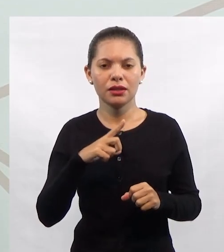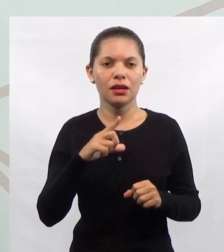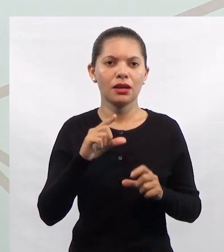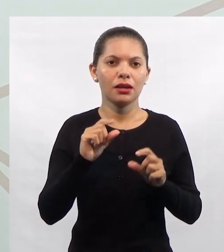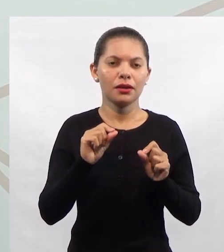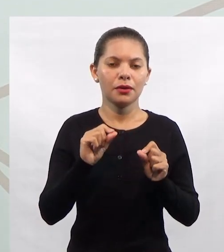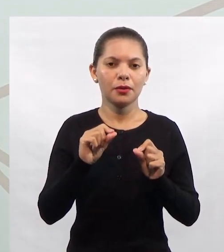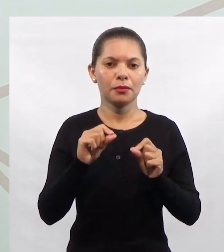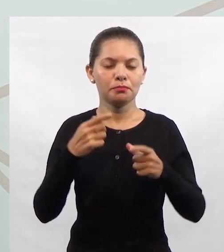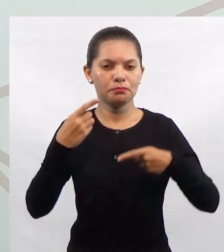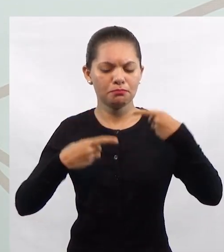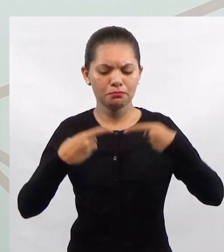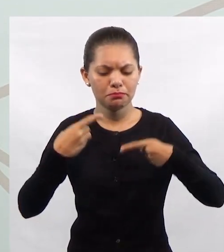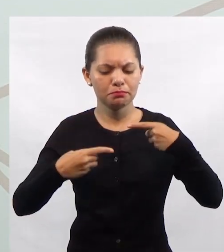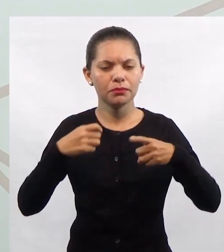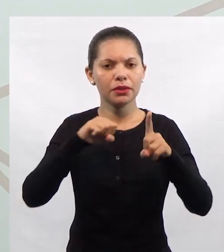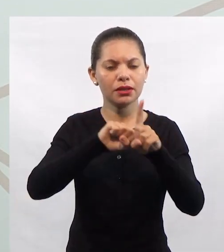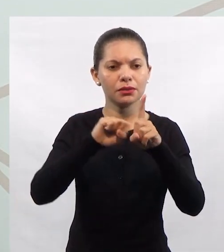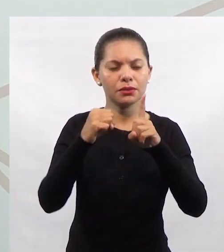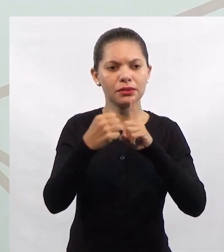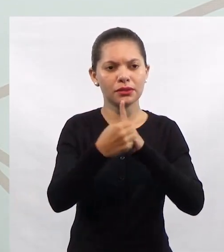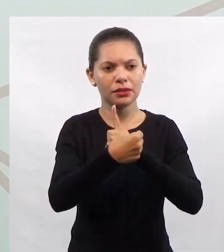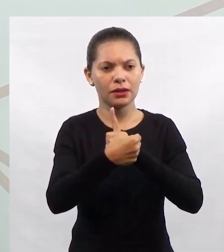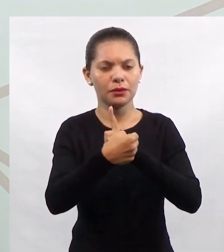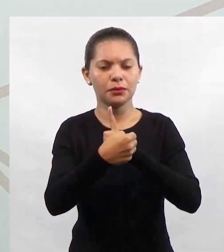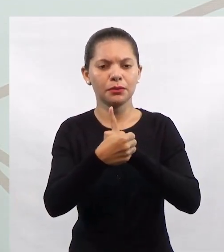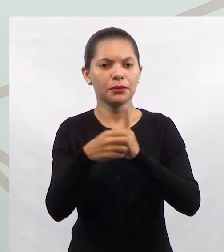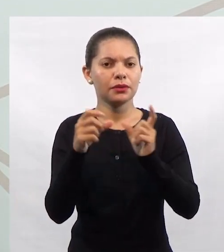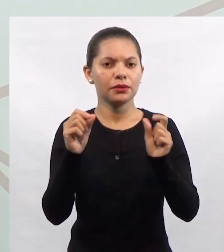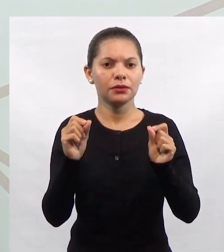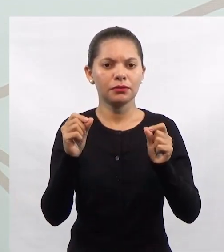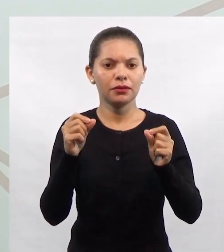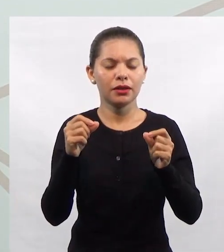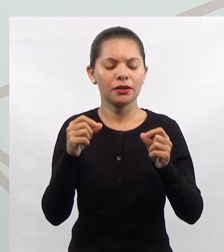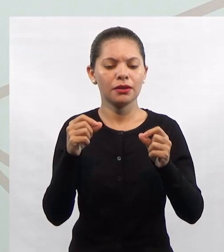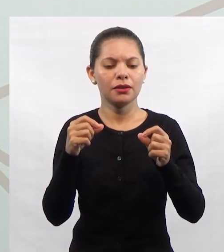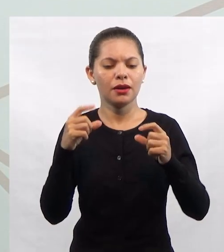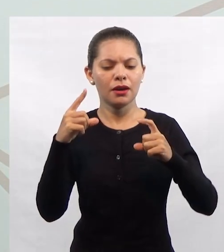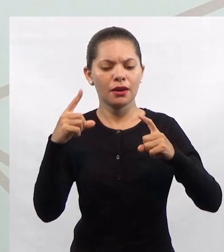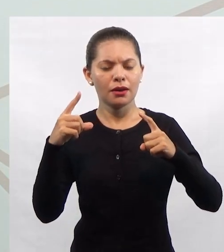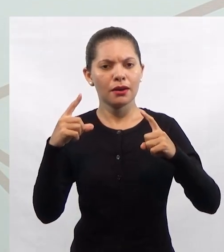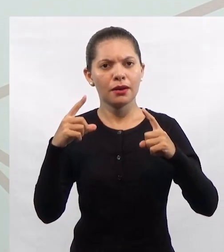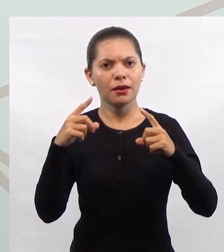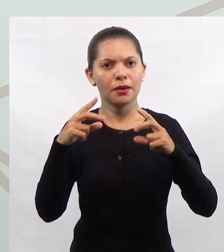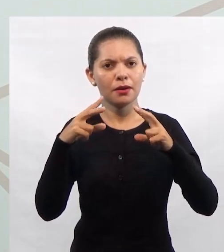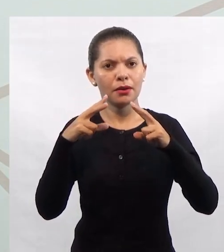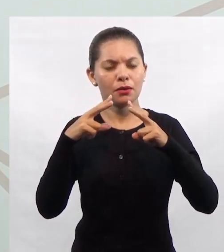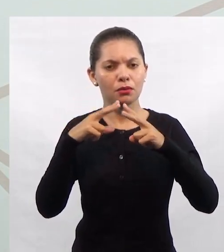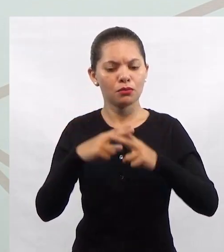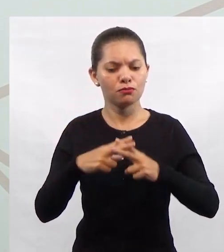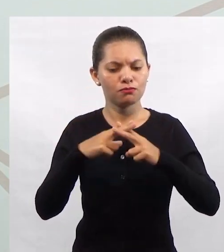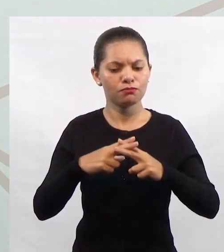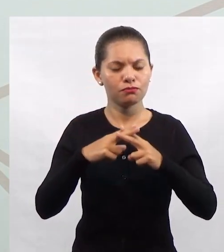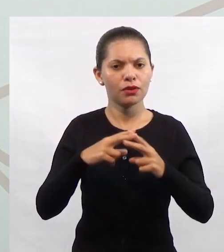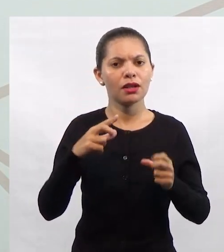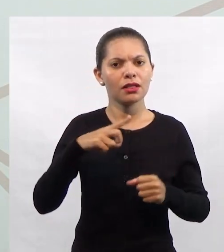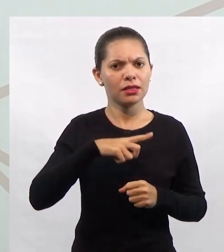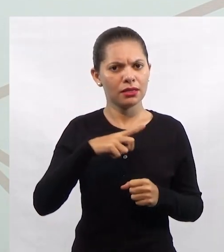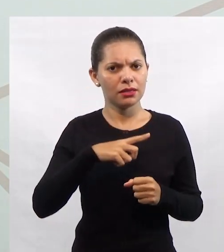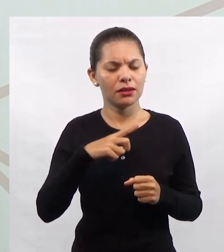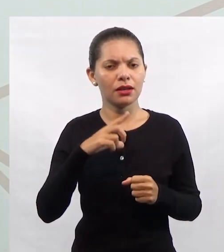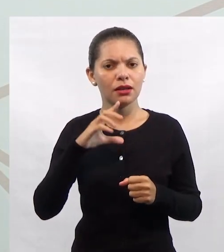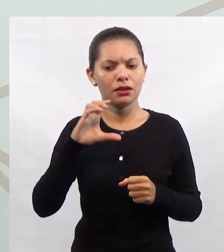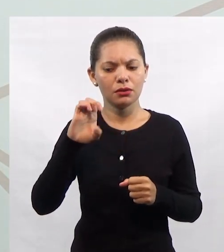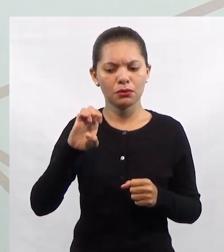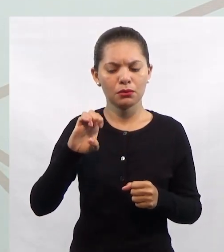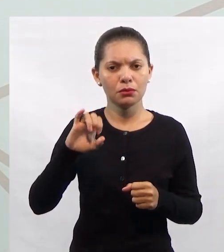conjuntura política e social que vai confrontar isso. Então, se você tem uma educação de jovens e